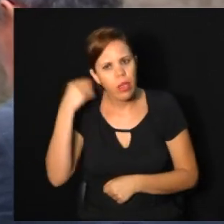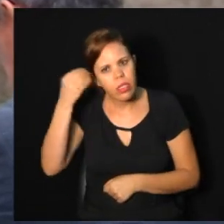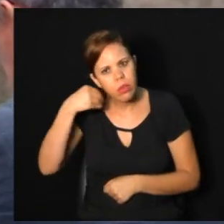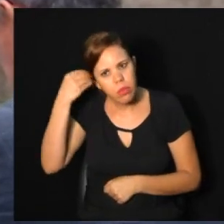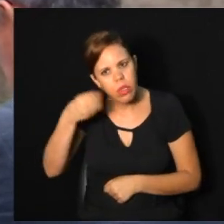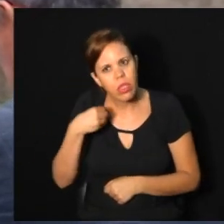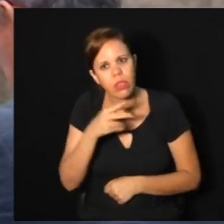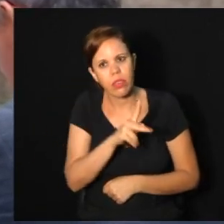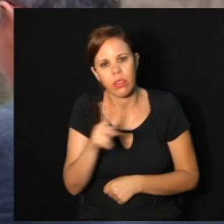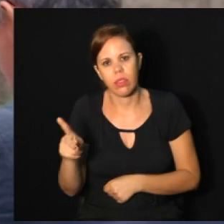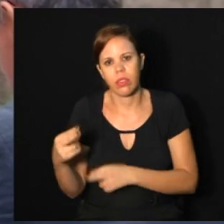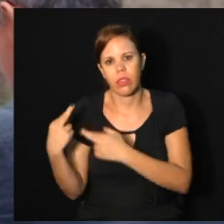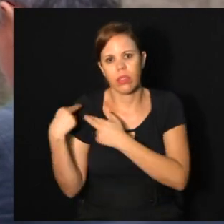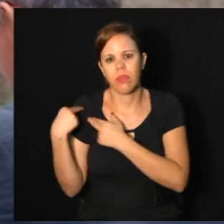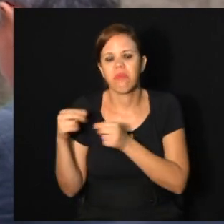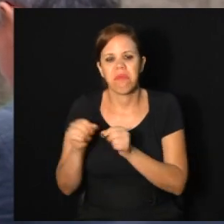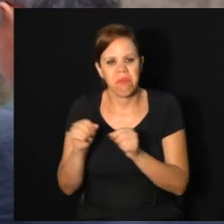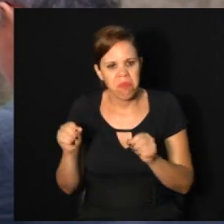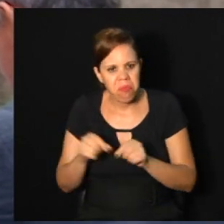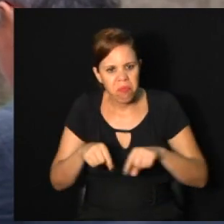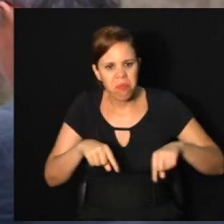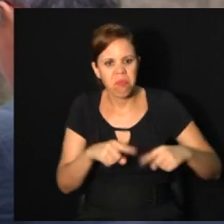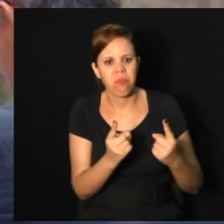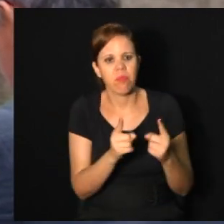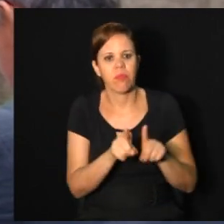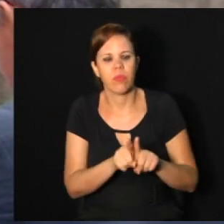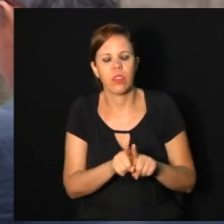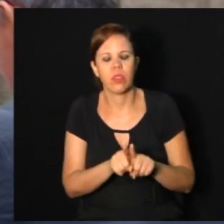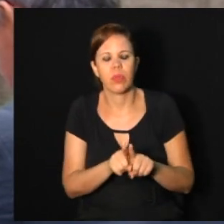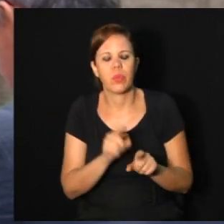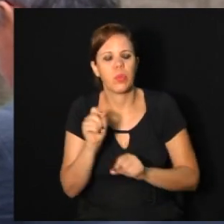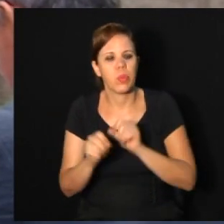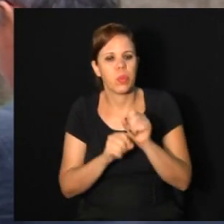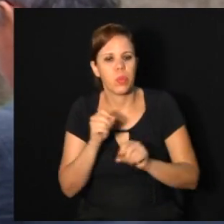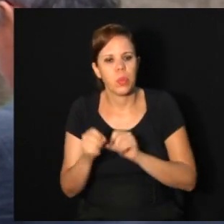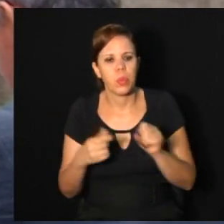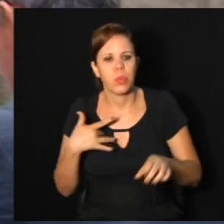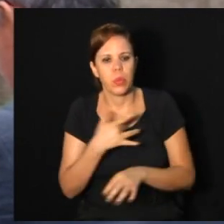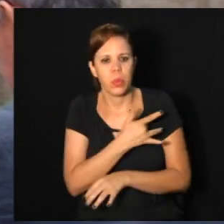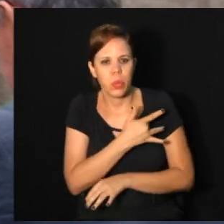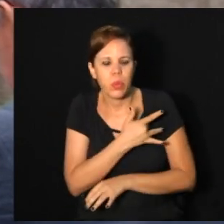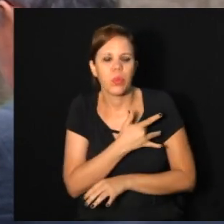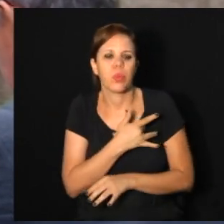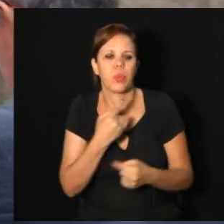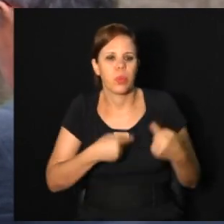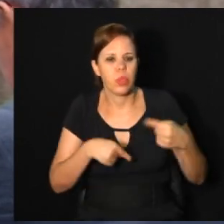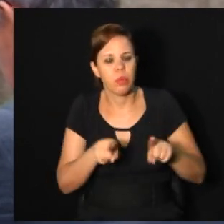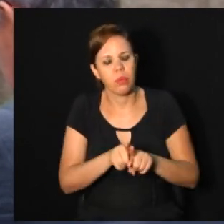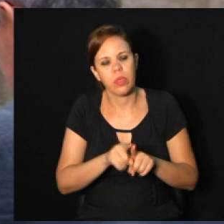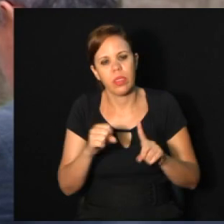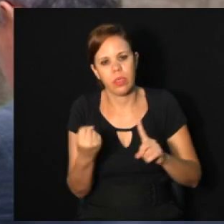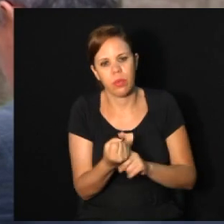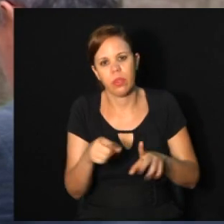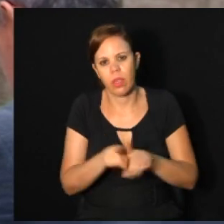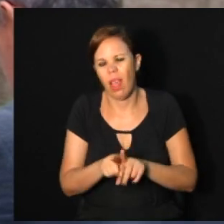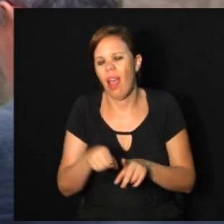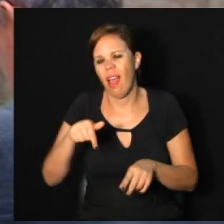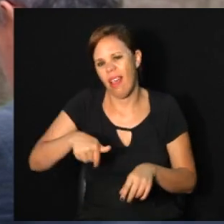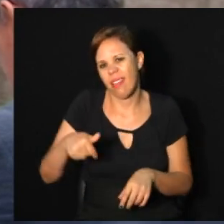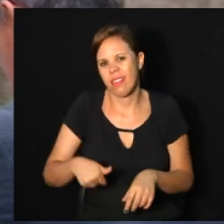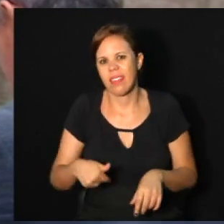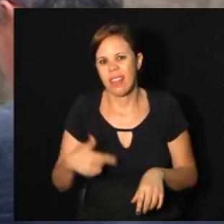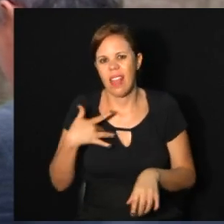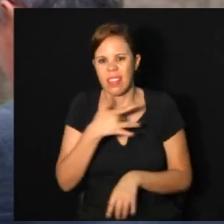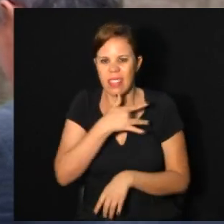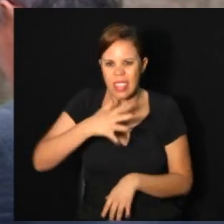presidir a Comissão de Política Social e Saúde, considerando que a saúde pública da cidade de Campinas vive uma crise, eu diria, sem